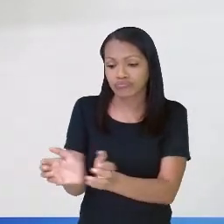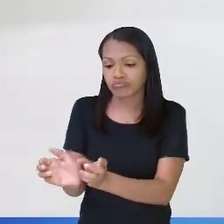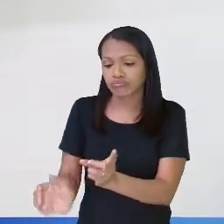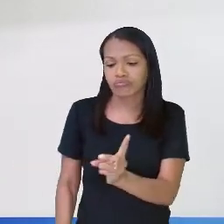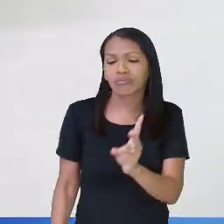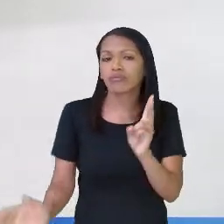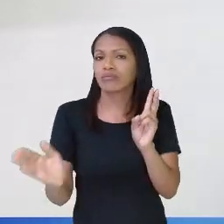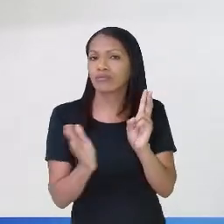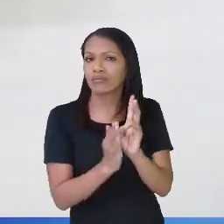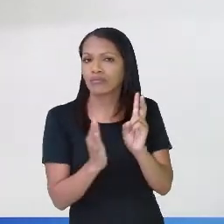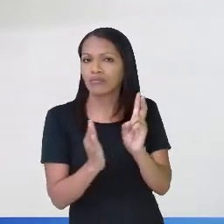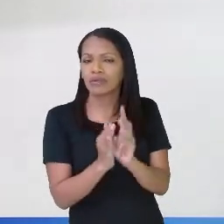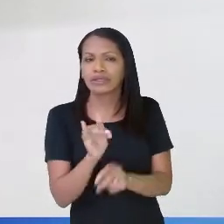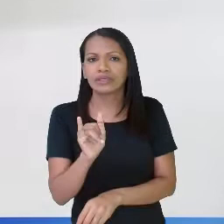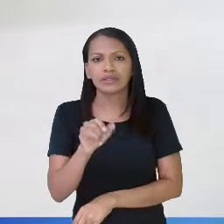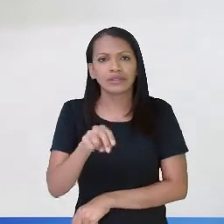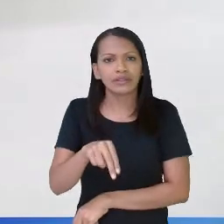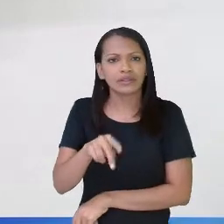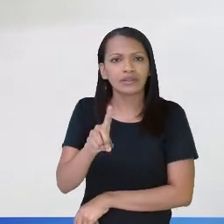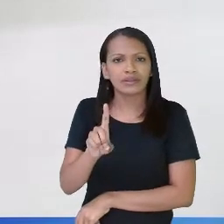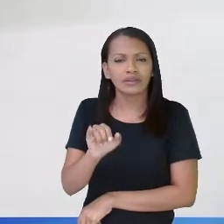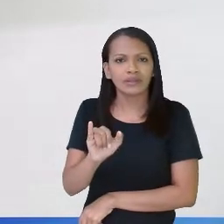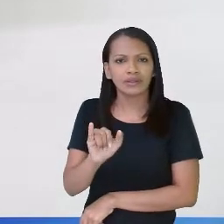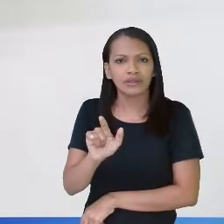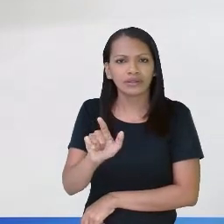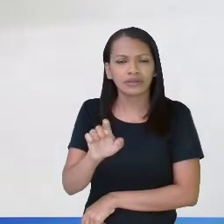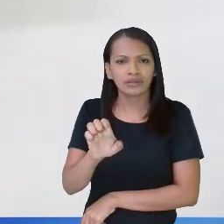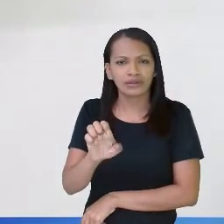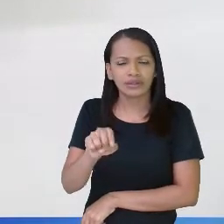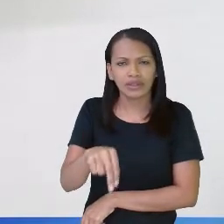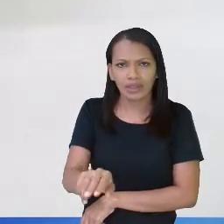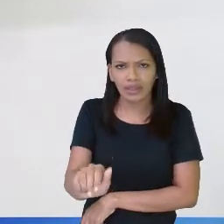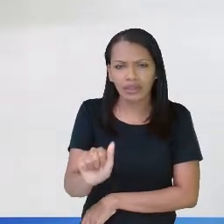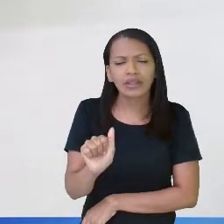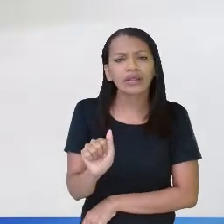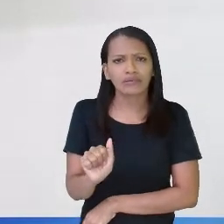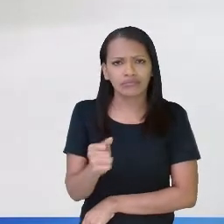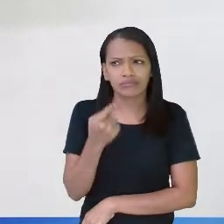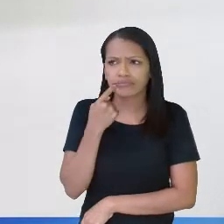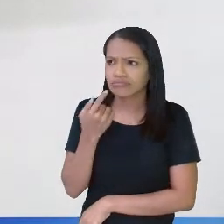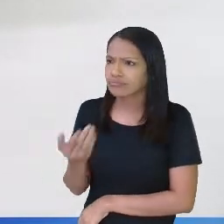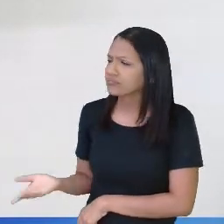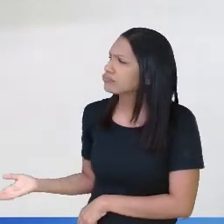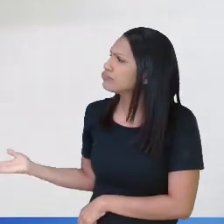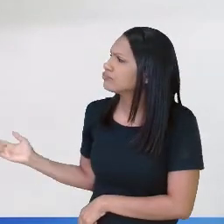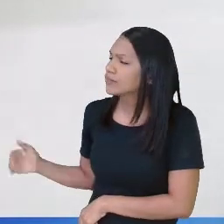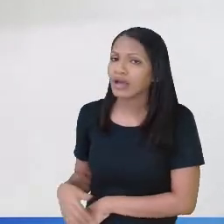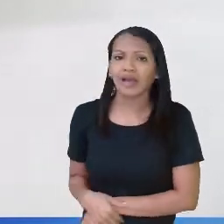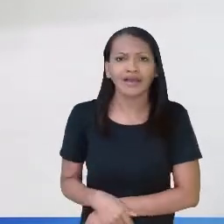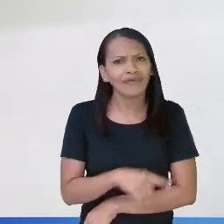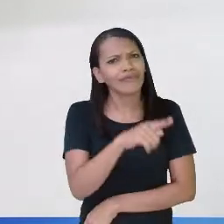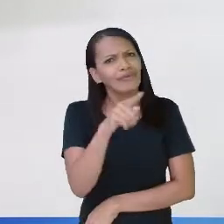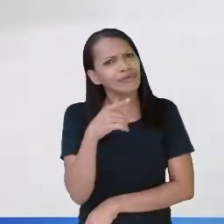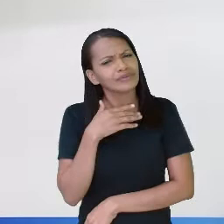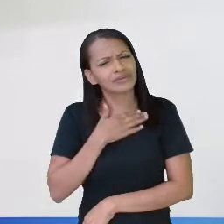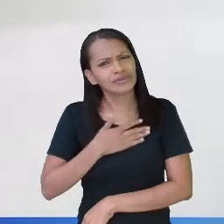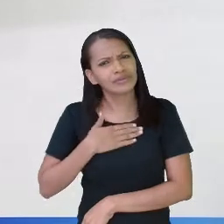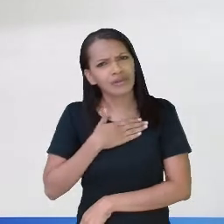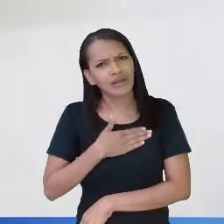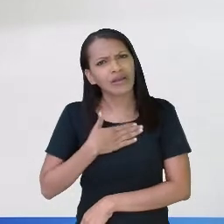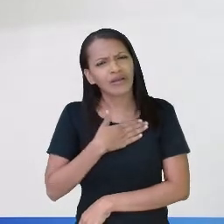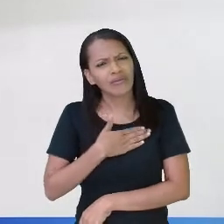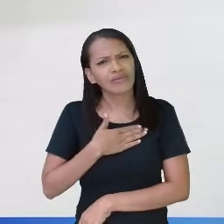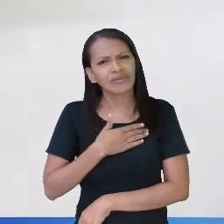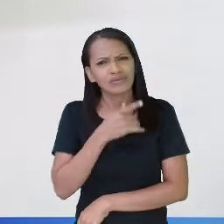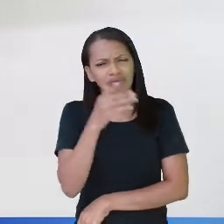trabalhar na aula de hoje, todos são escritos por indígena. E aí, você gostou? Será que a linguagem dela é